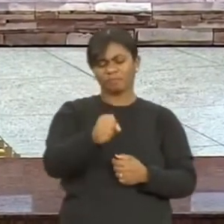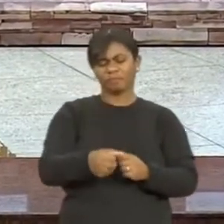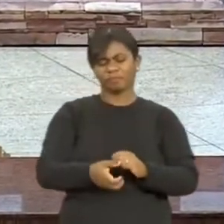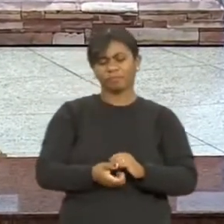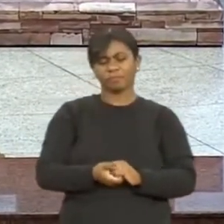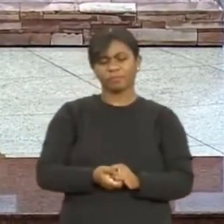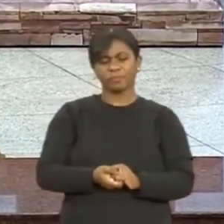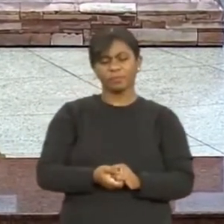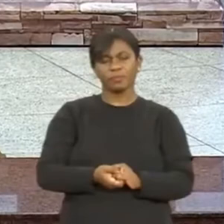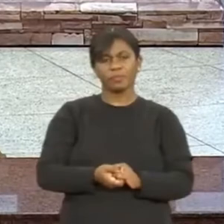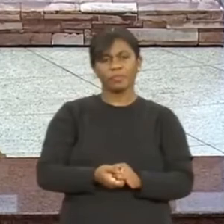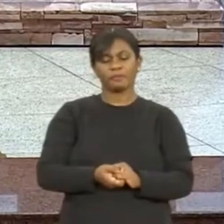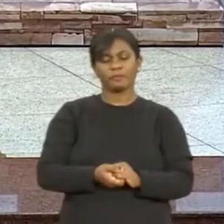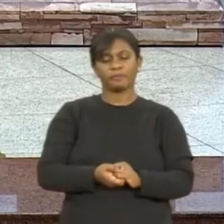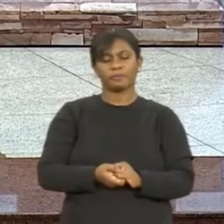O temor